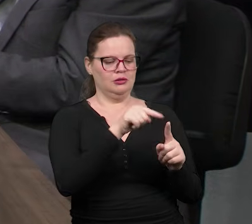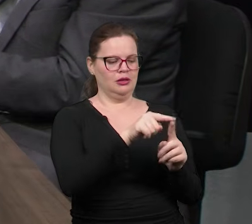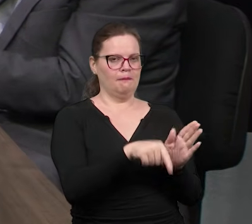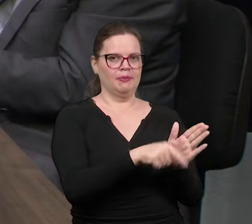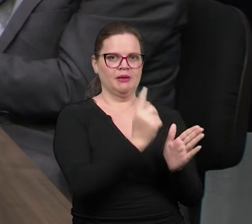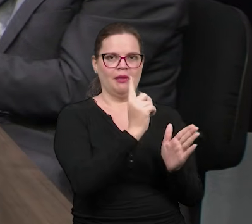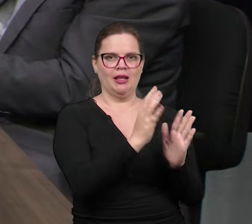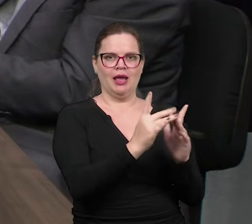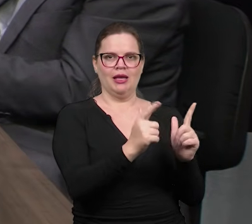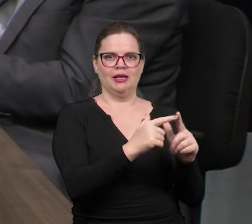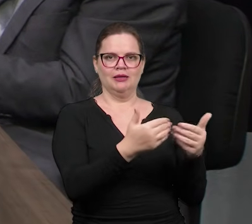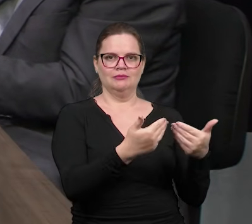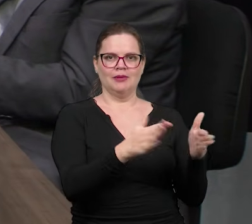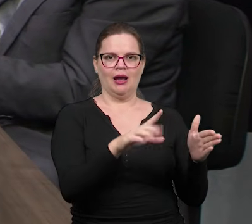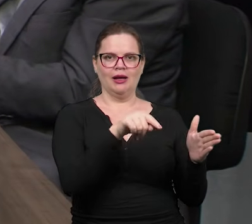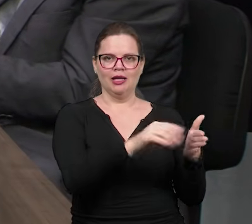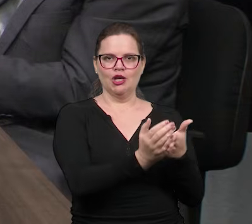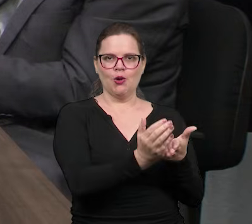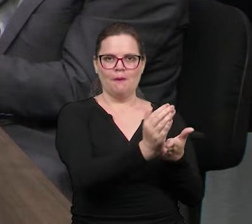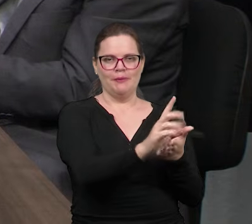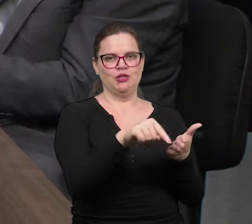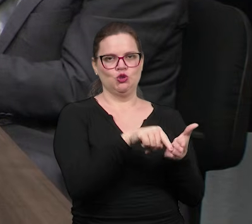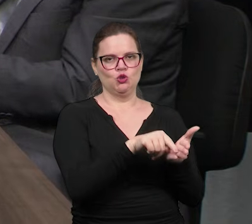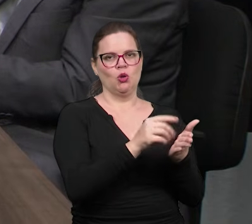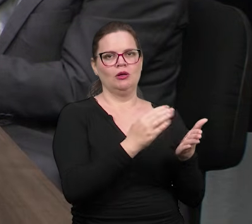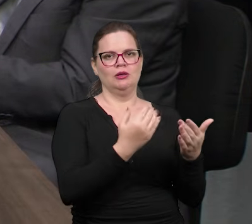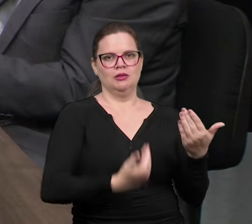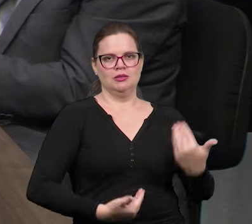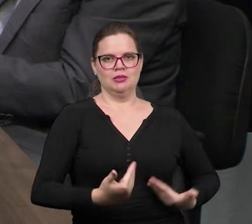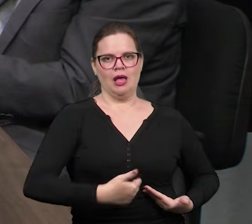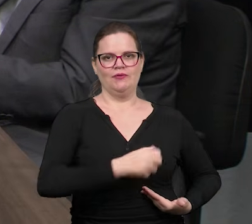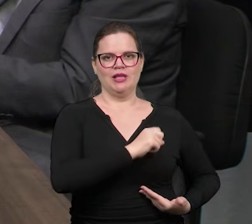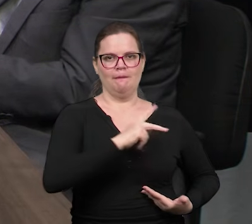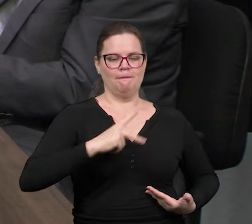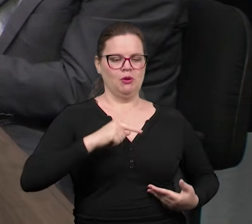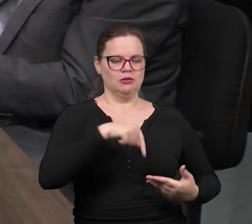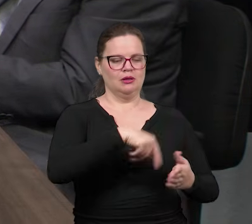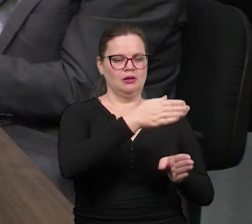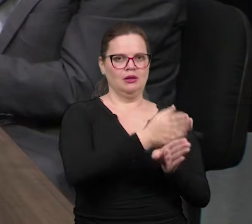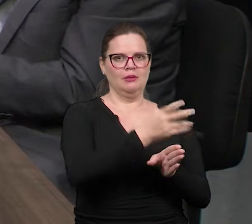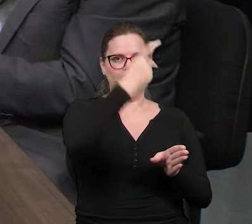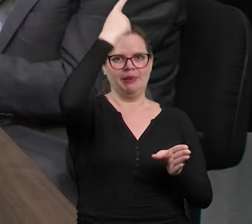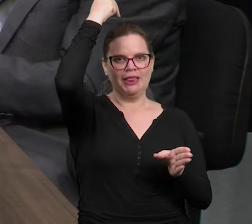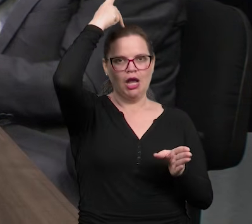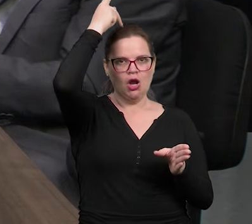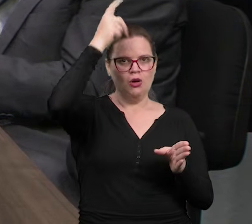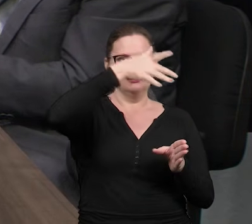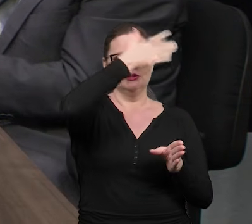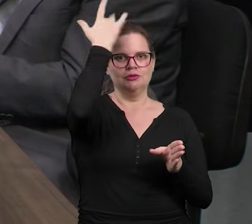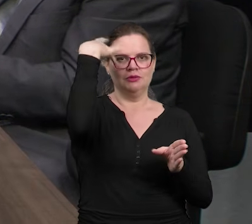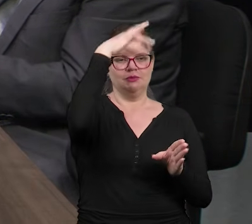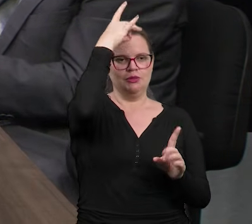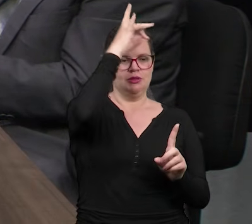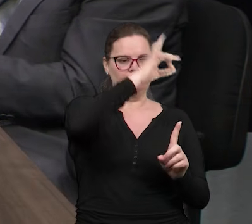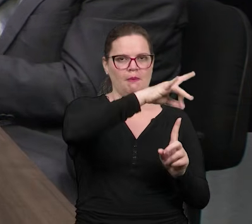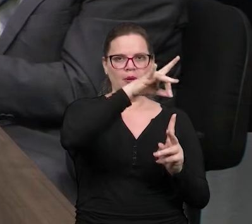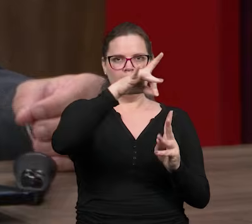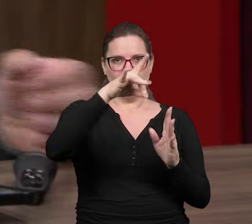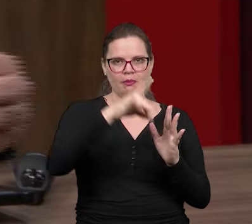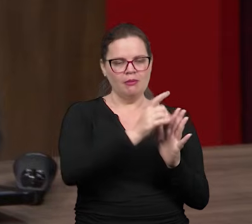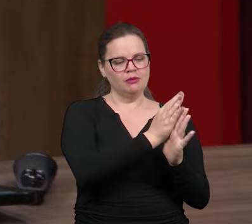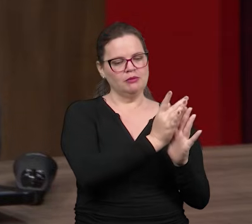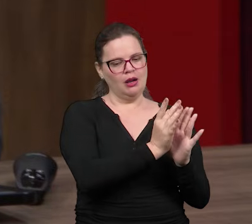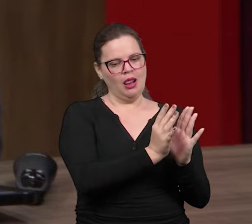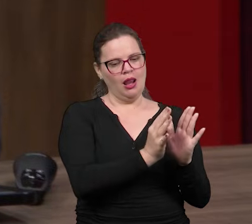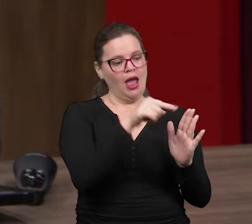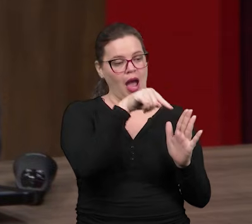igreja primitiva, quando iniciou a caminhada da igreja, no Pentecostes, ele começou a operação do Espírito Santo, mas também já começou